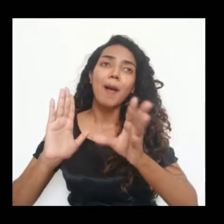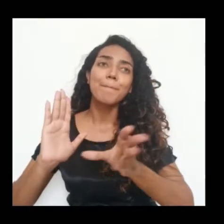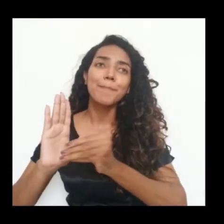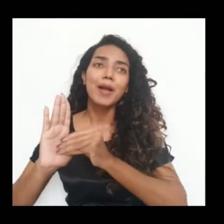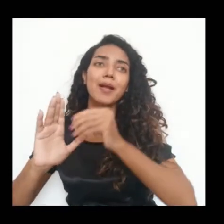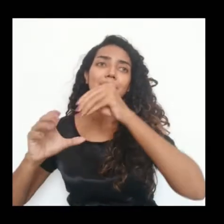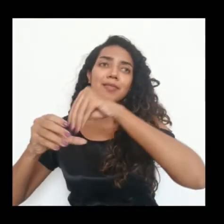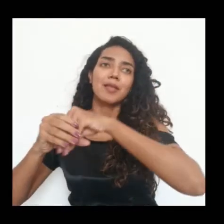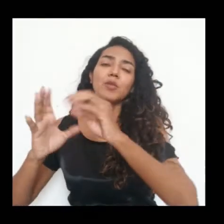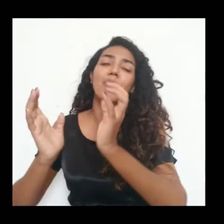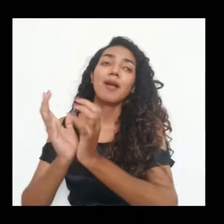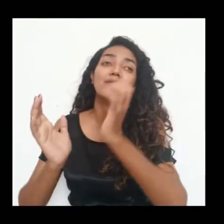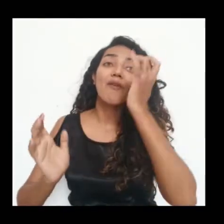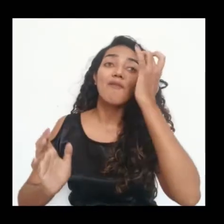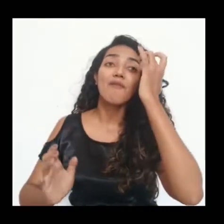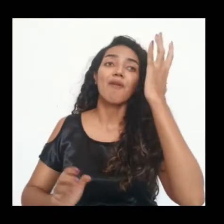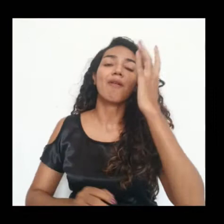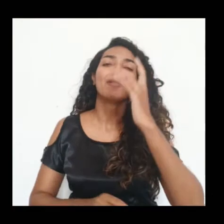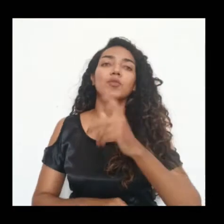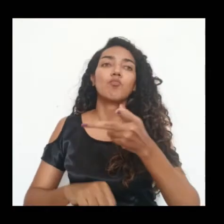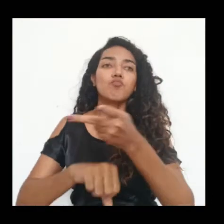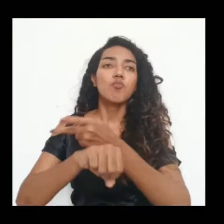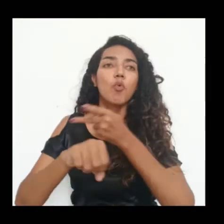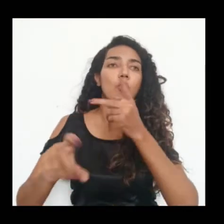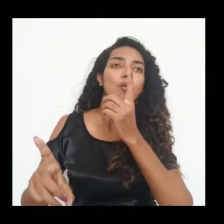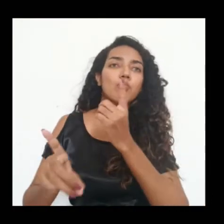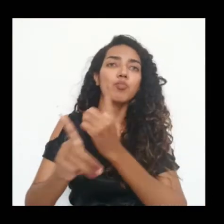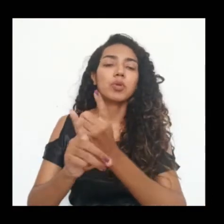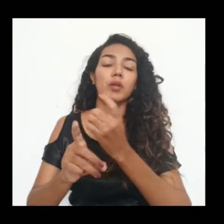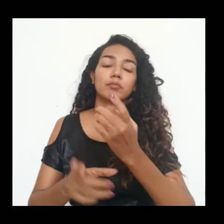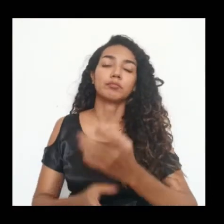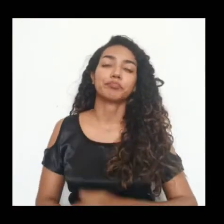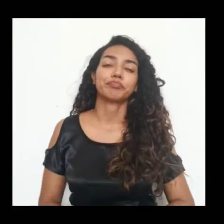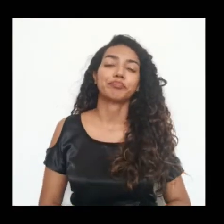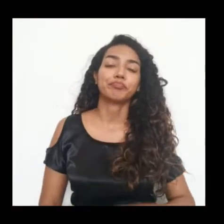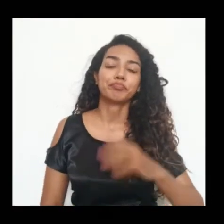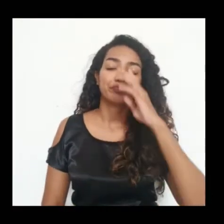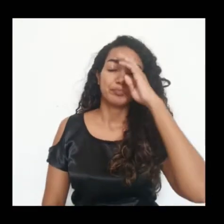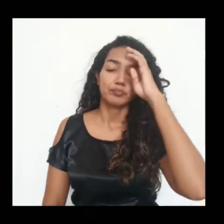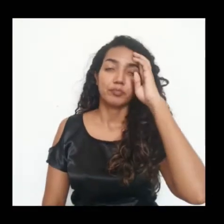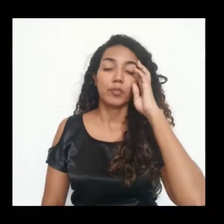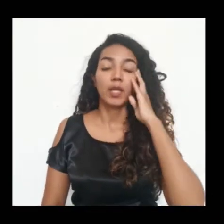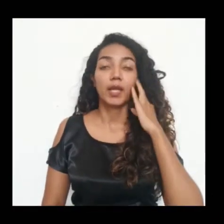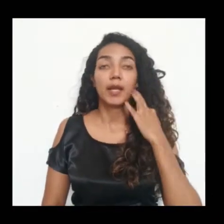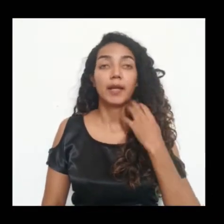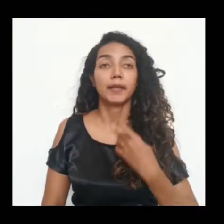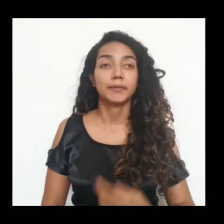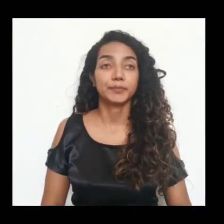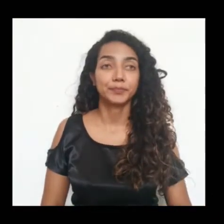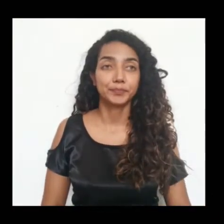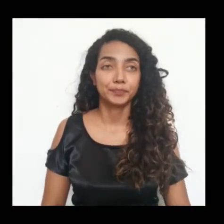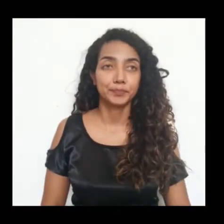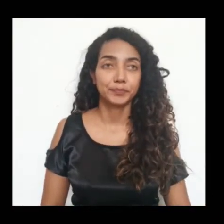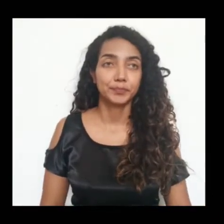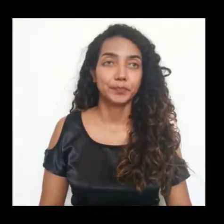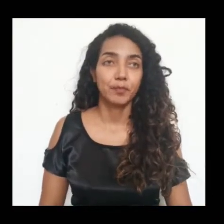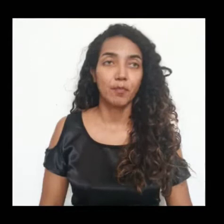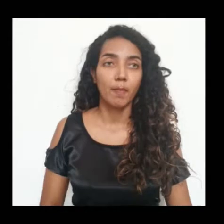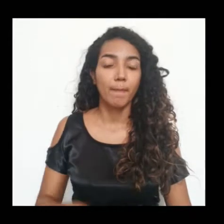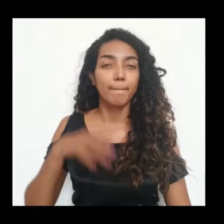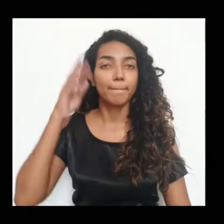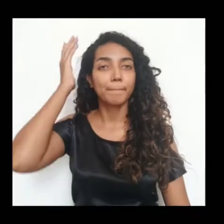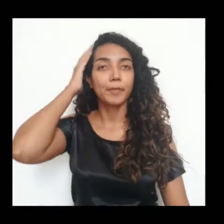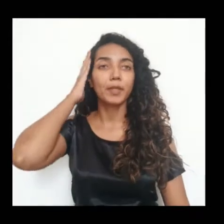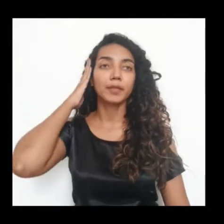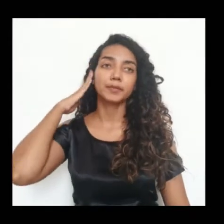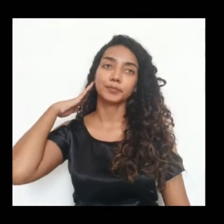tem vantagens em empacotar as nossas classes. Bom, de forma geral, a sintaxe